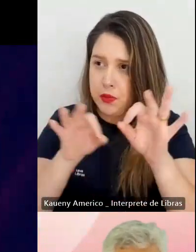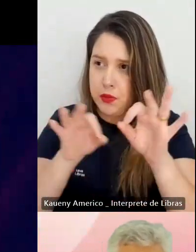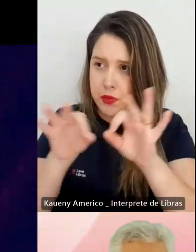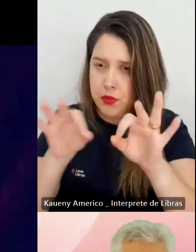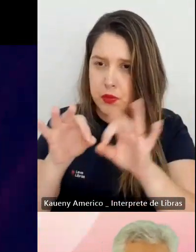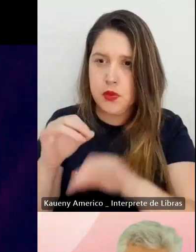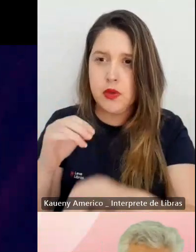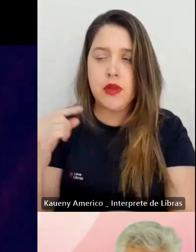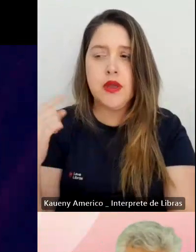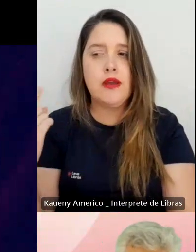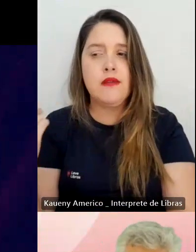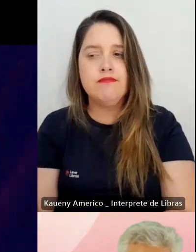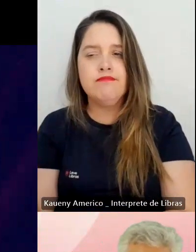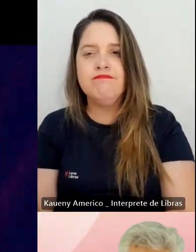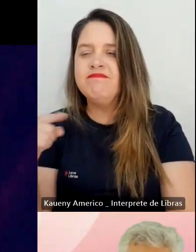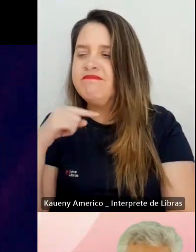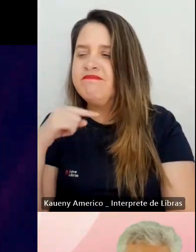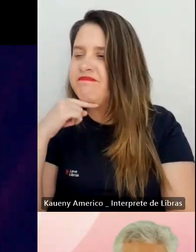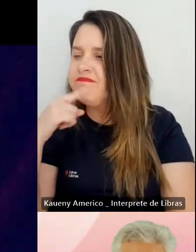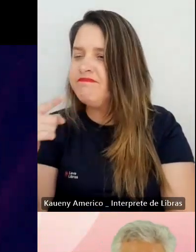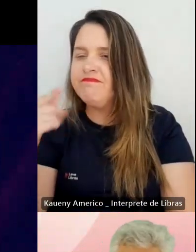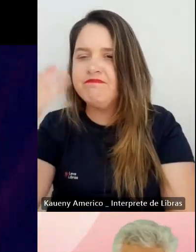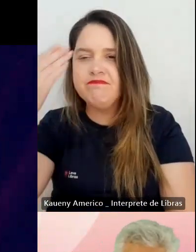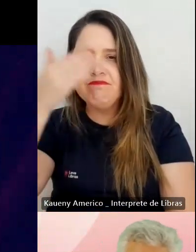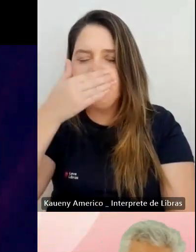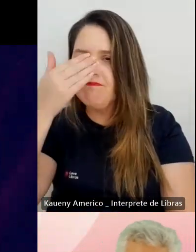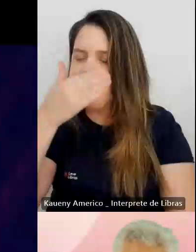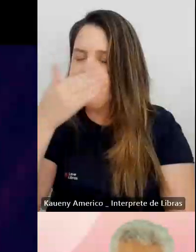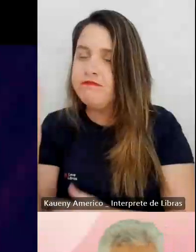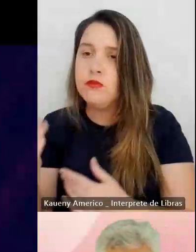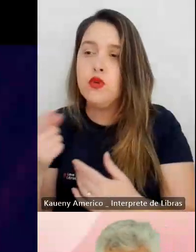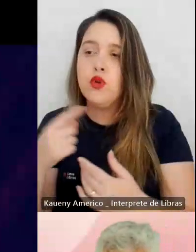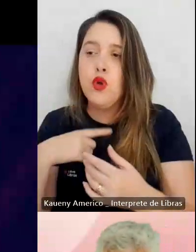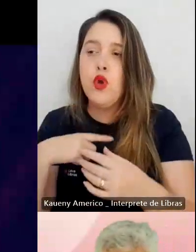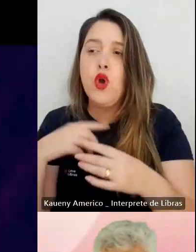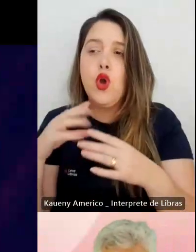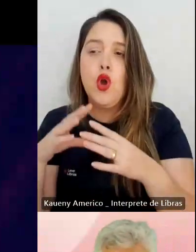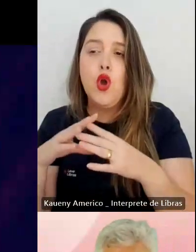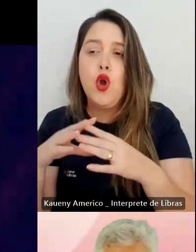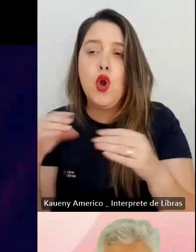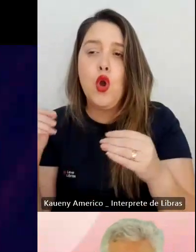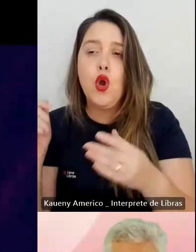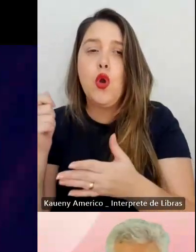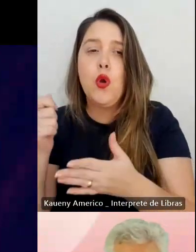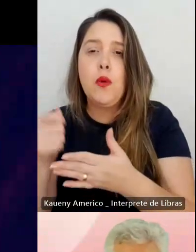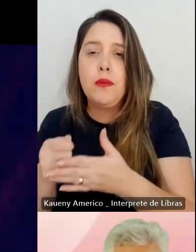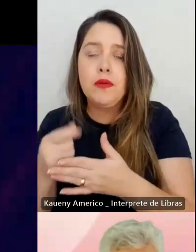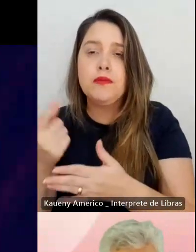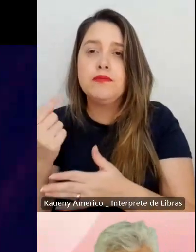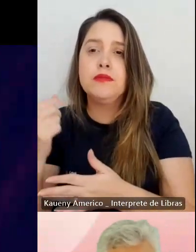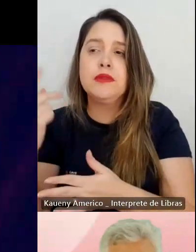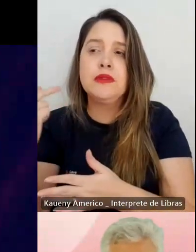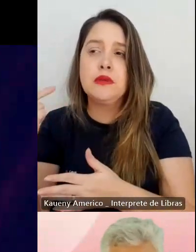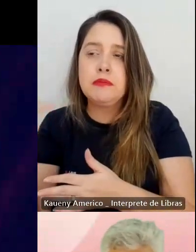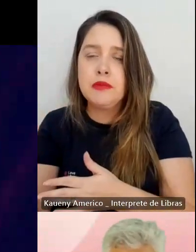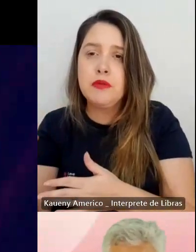você não consegue ver, que a gente diz é o corpo cobrando o seu preço por uma coisa que ele